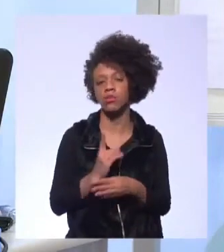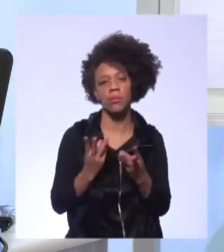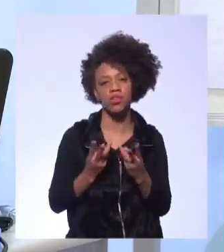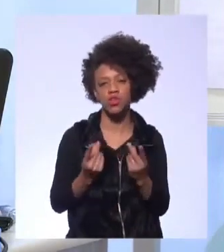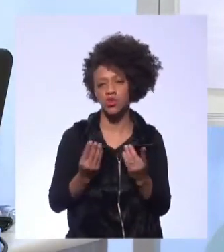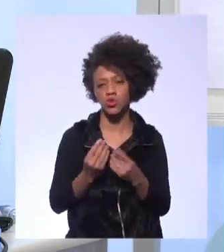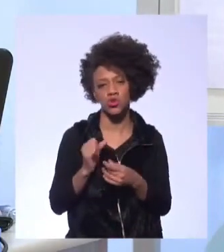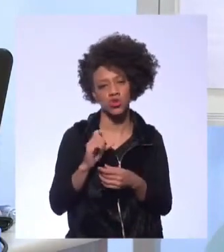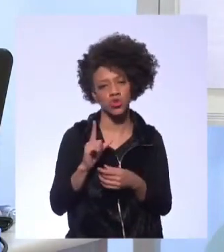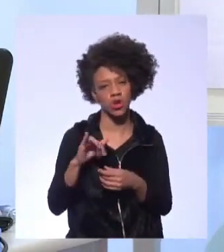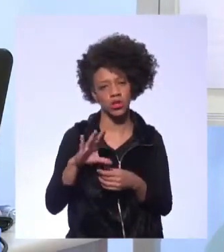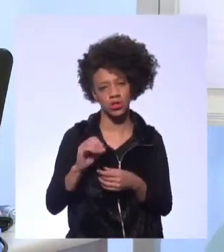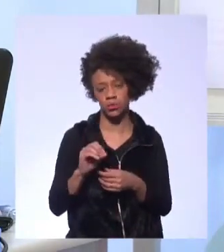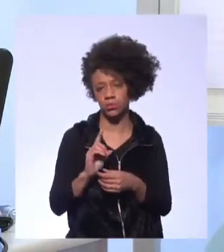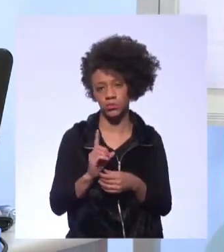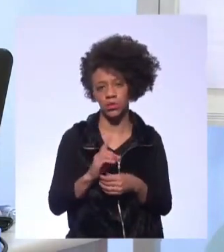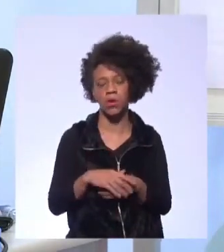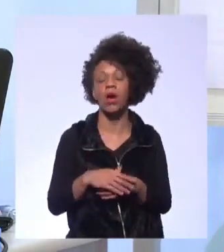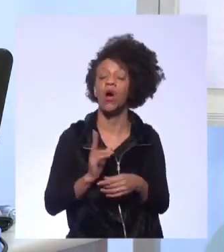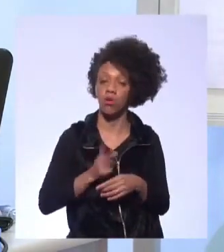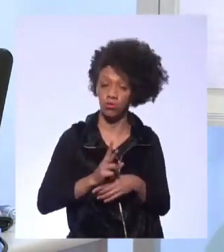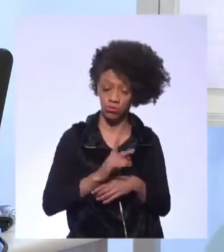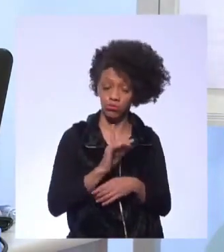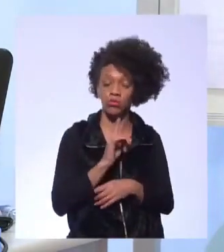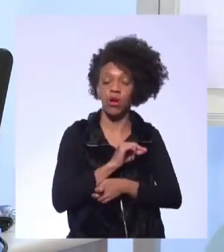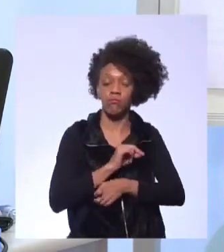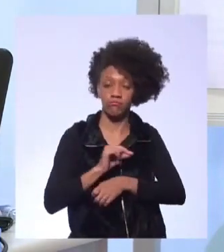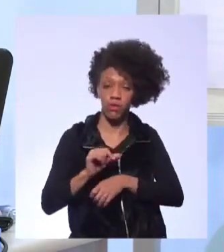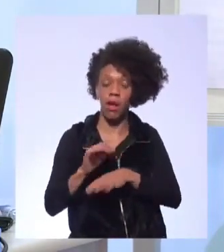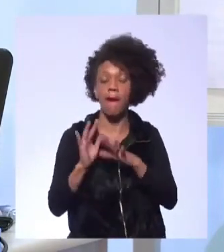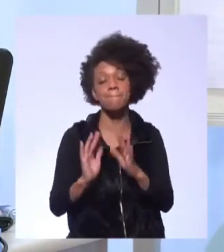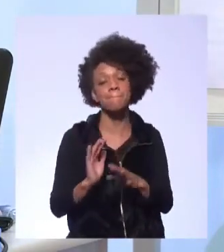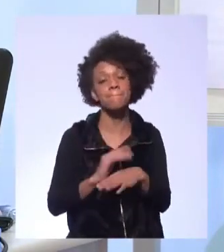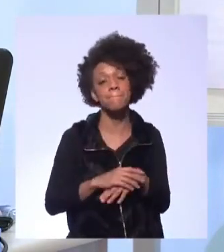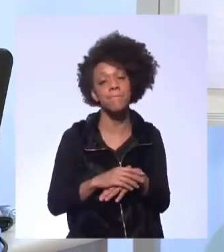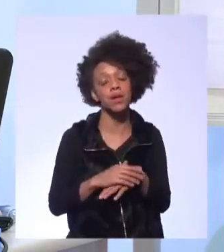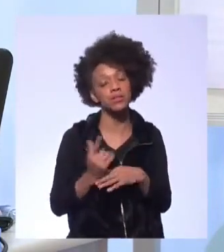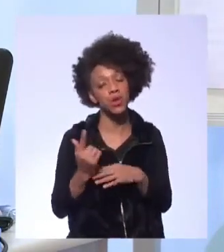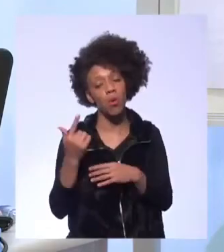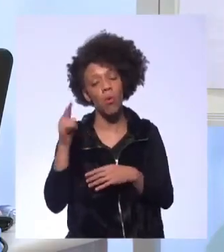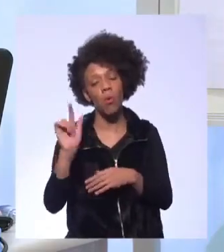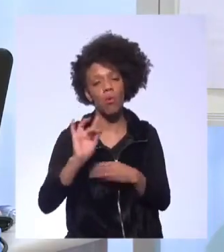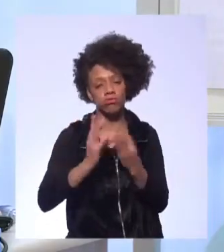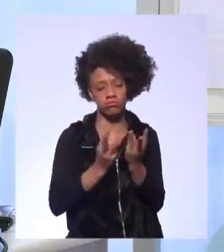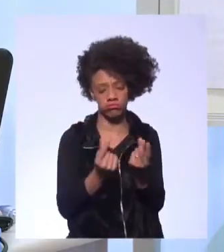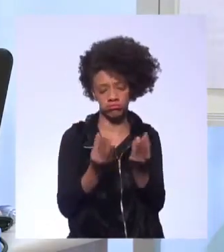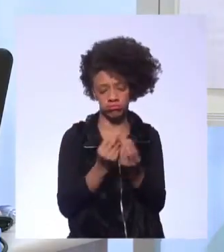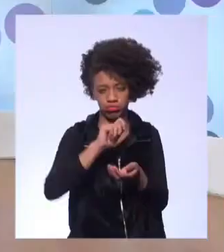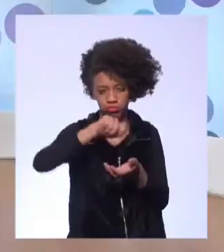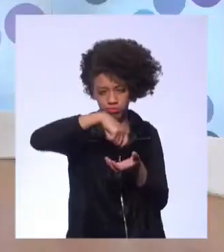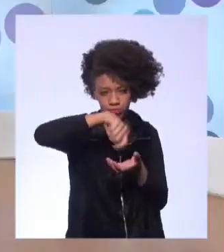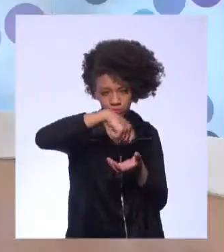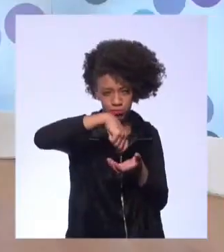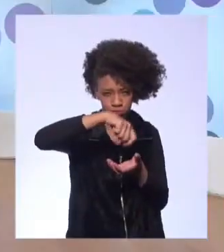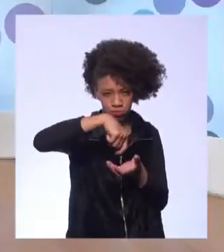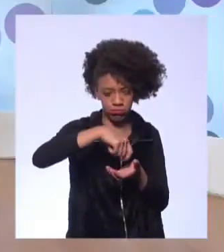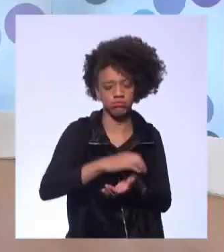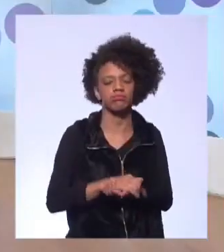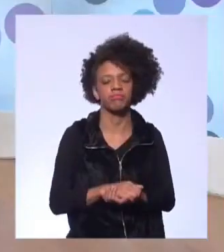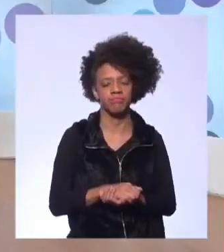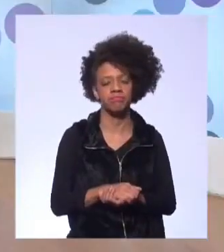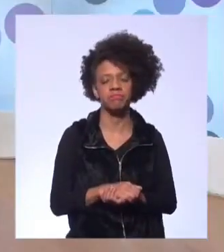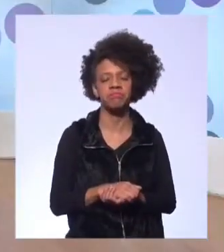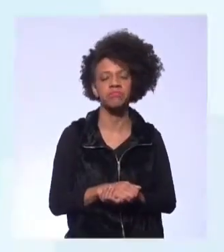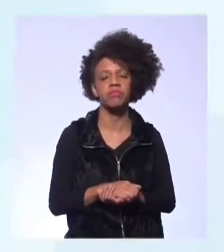está, né? E continua sendo sal de cozinha, porém, num outro momento dele, digamos assim, né? Numa outra situação. Em uma outra situação, isso